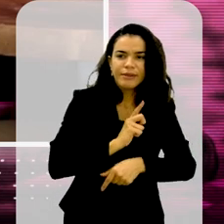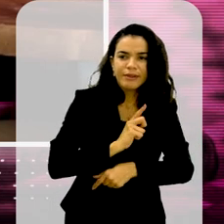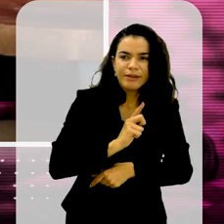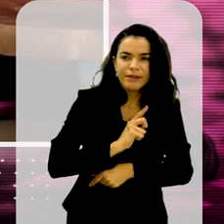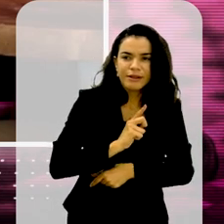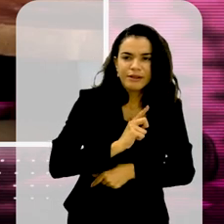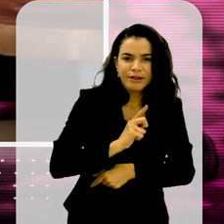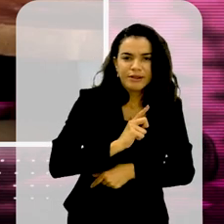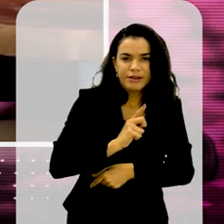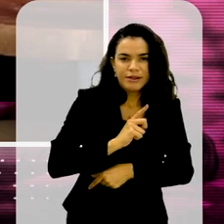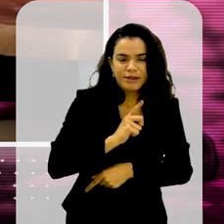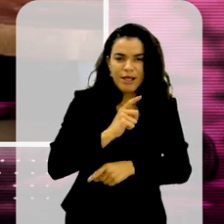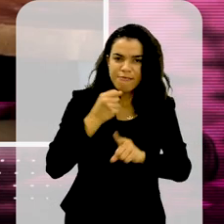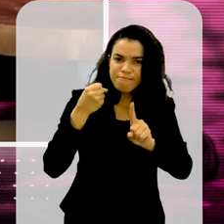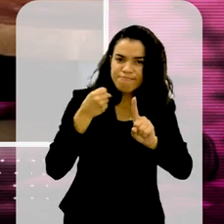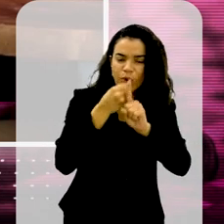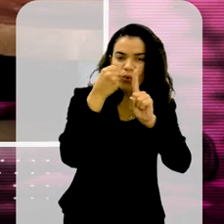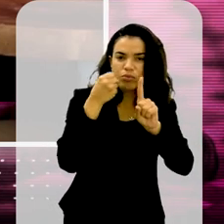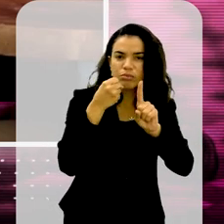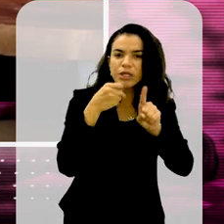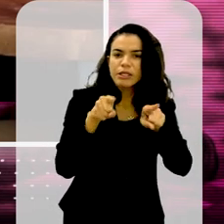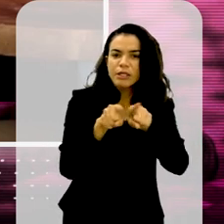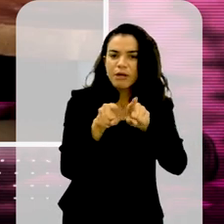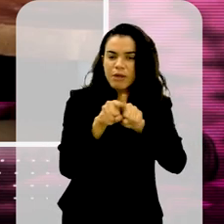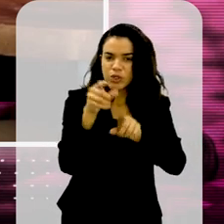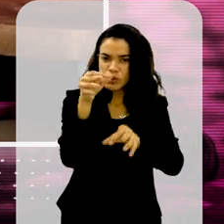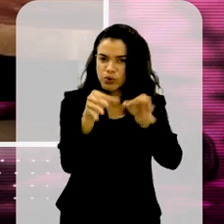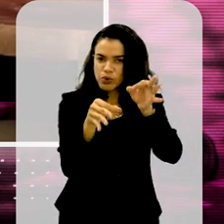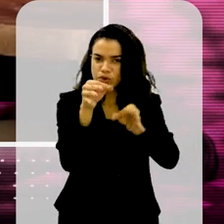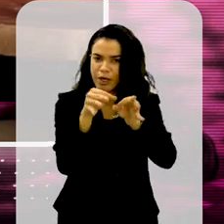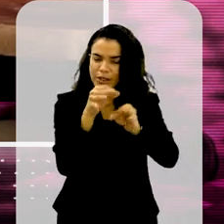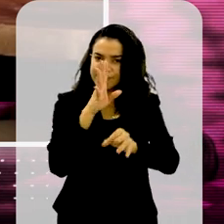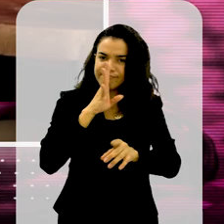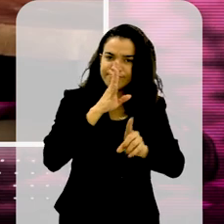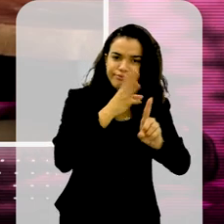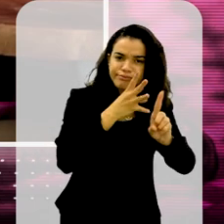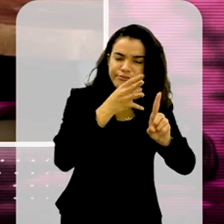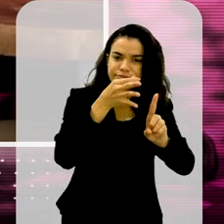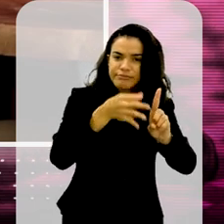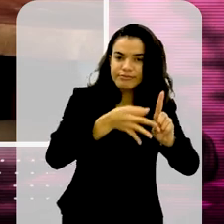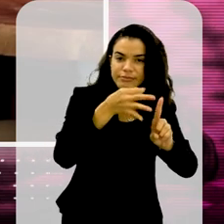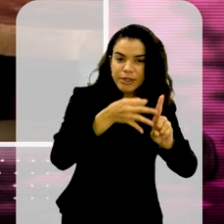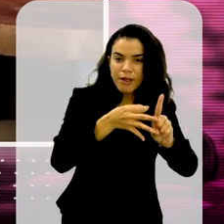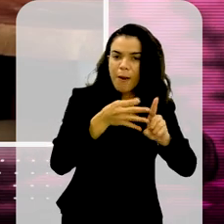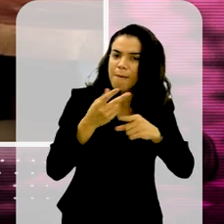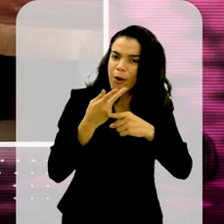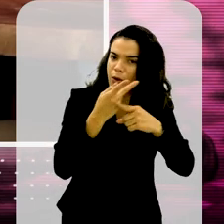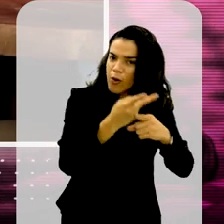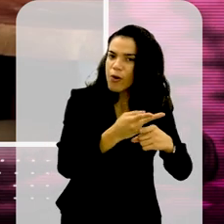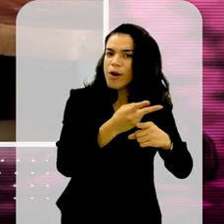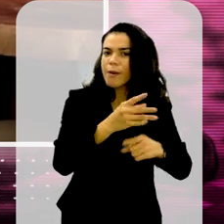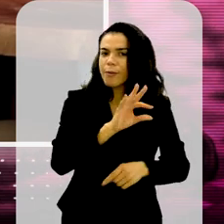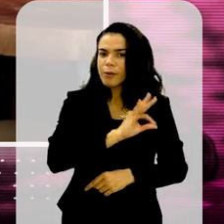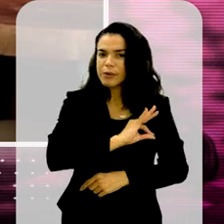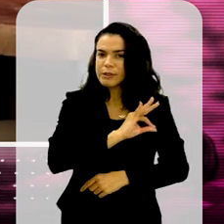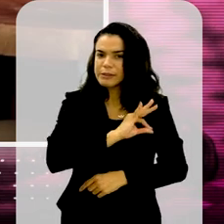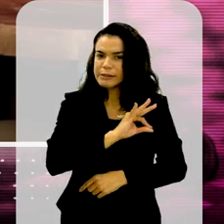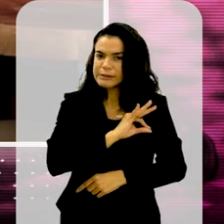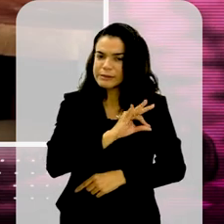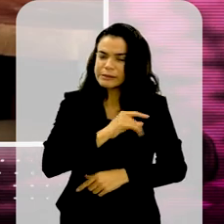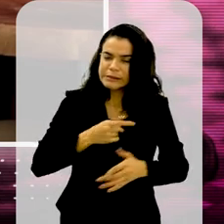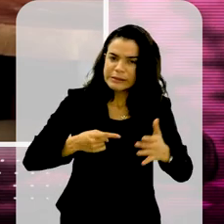uma pecha de ser estigmatizada ou julgada e pré-julgada. Procure a